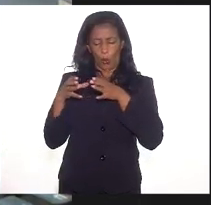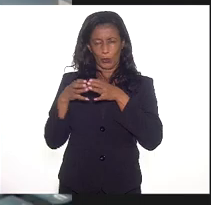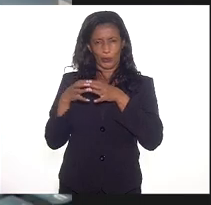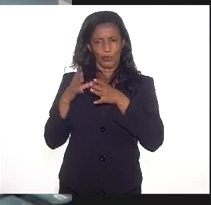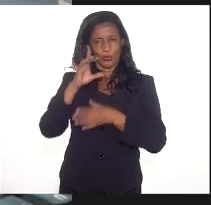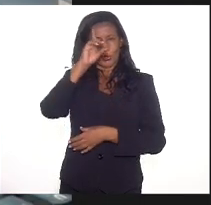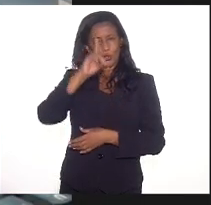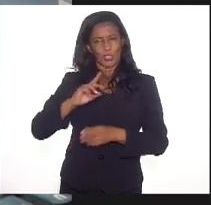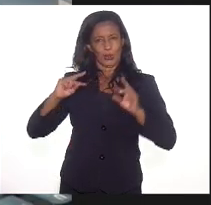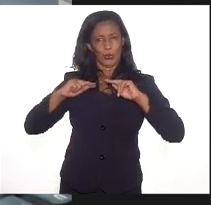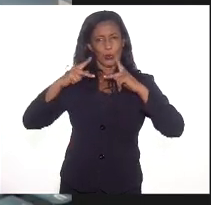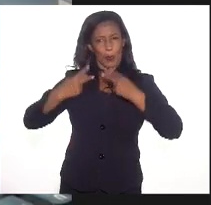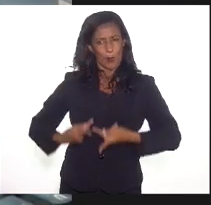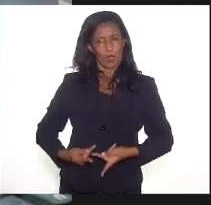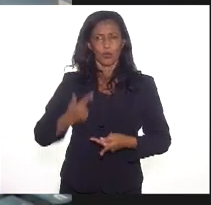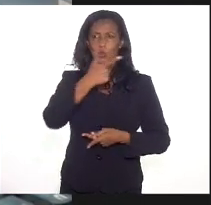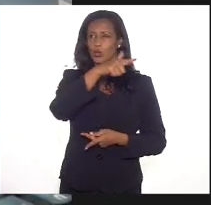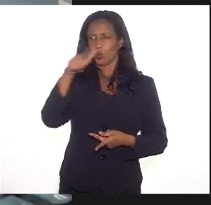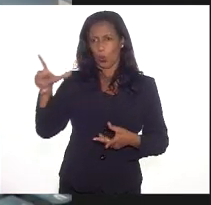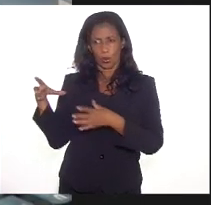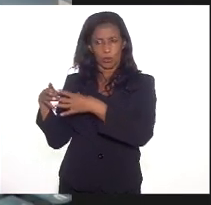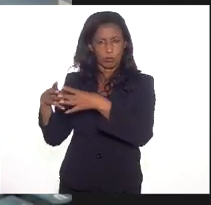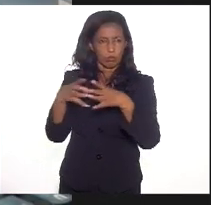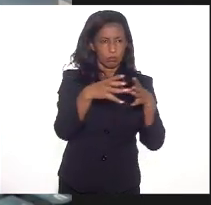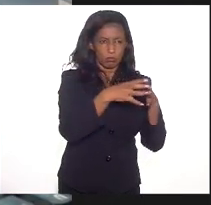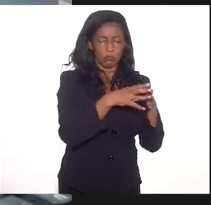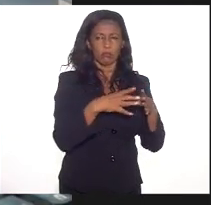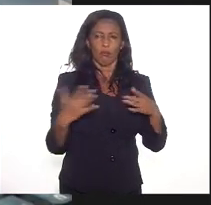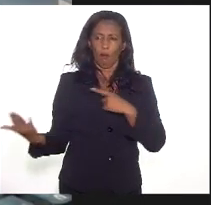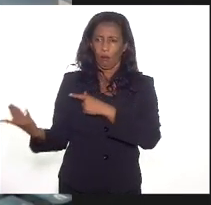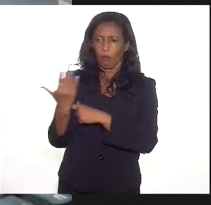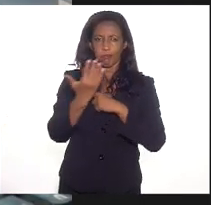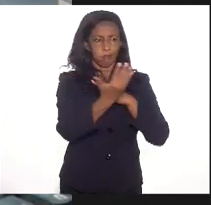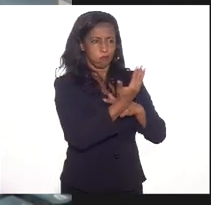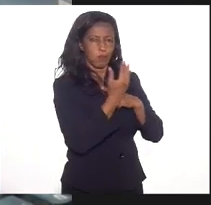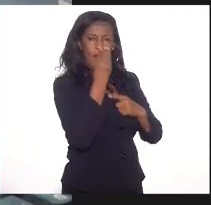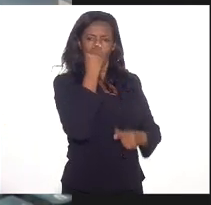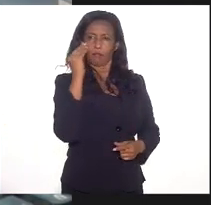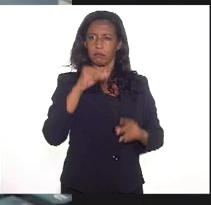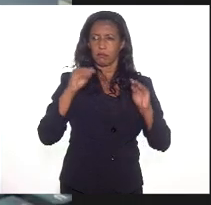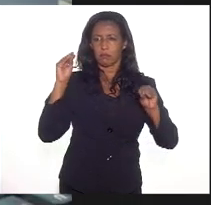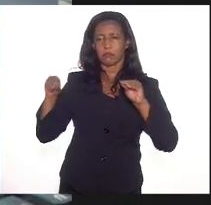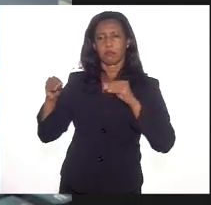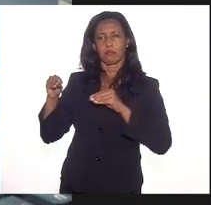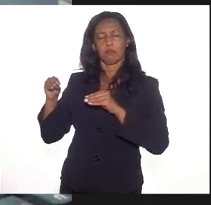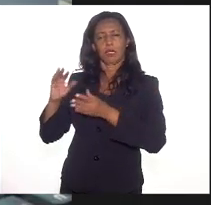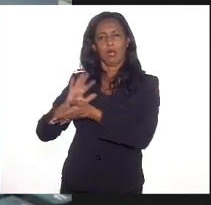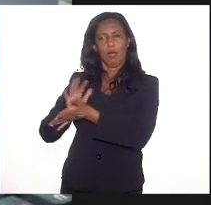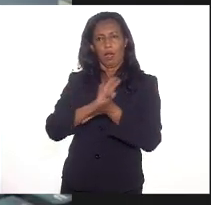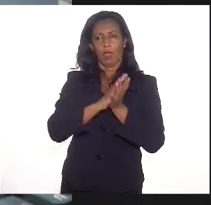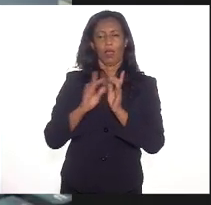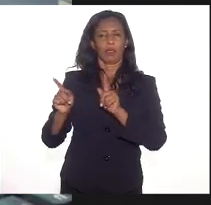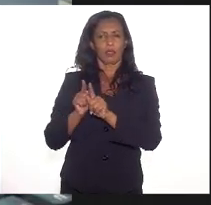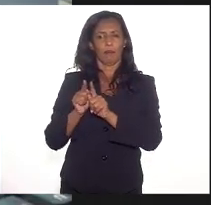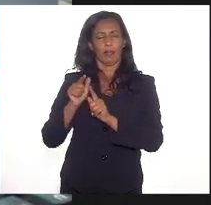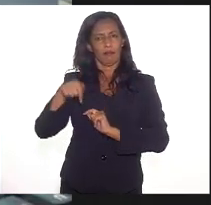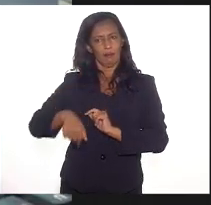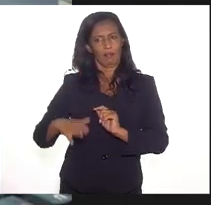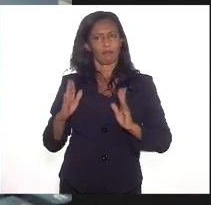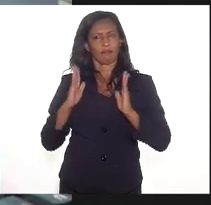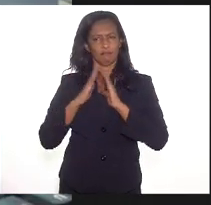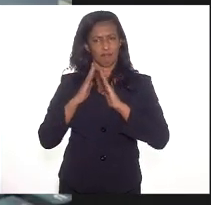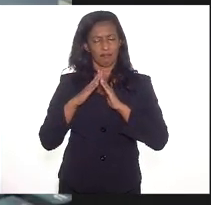dos Direitos Humanos e outras comissões de combate às discriminações e outras comissões desta casa.